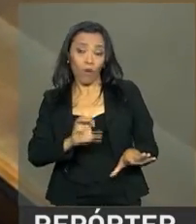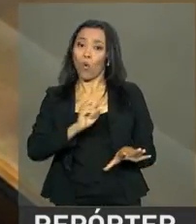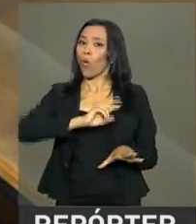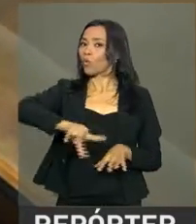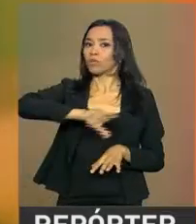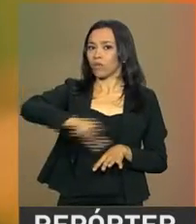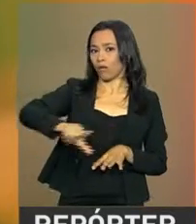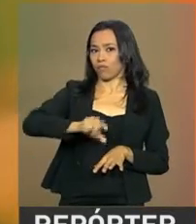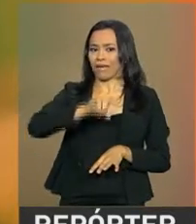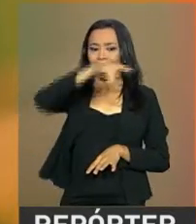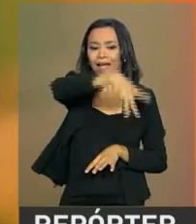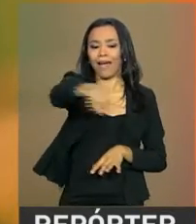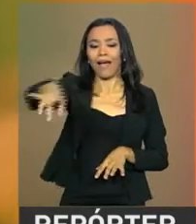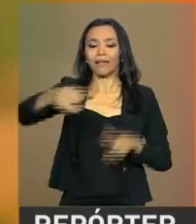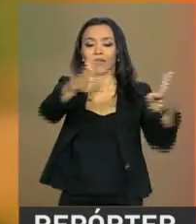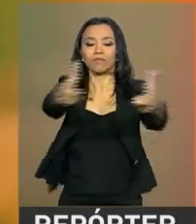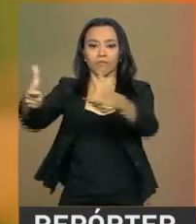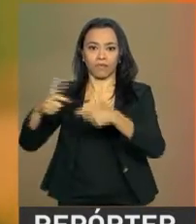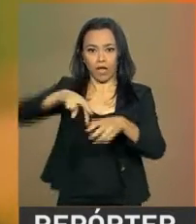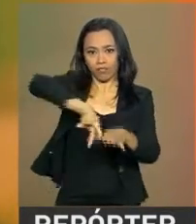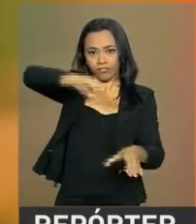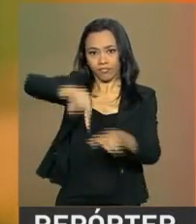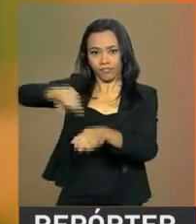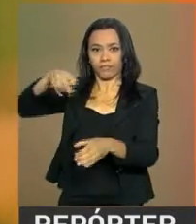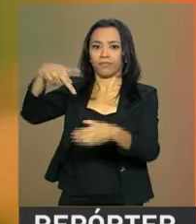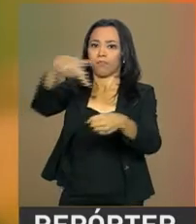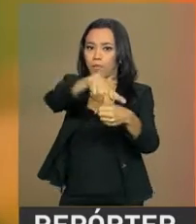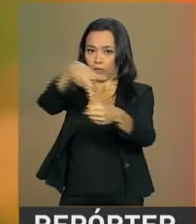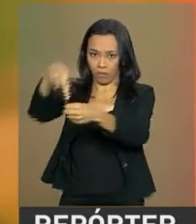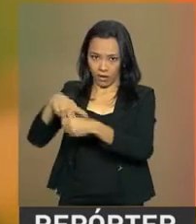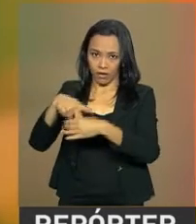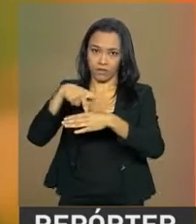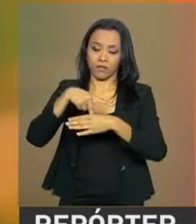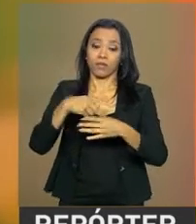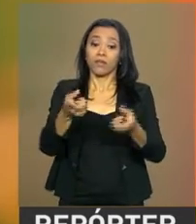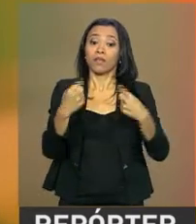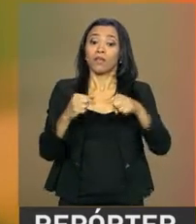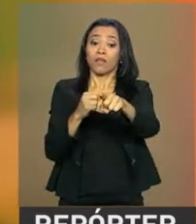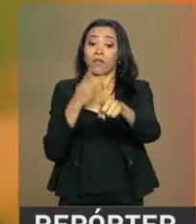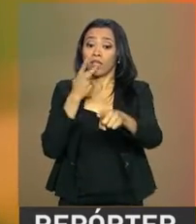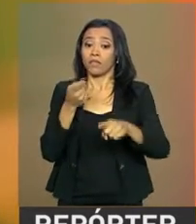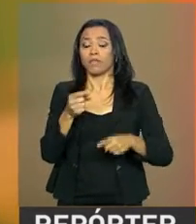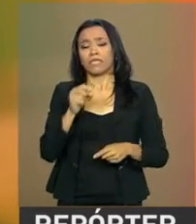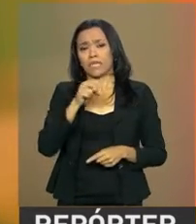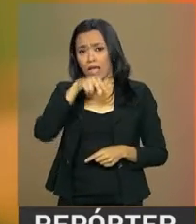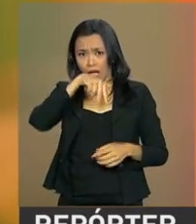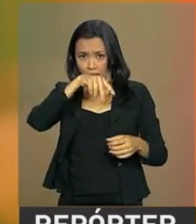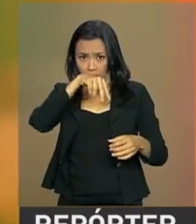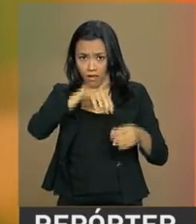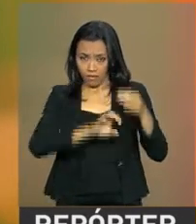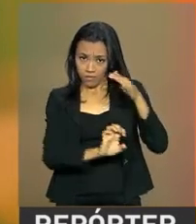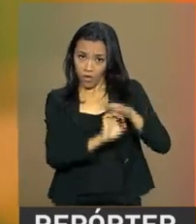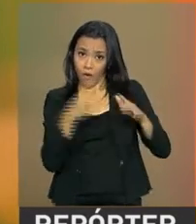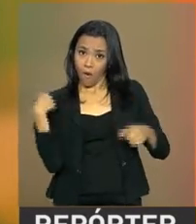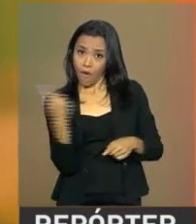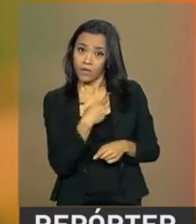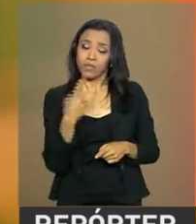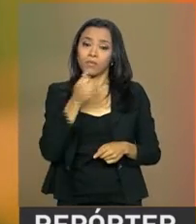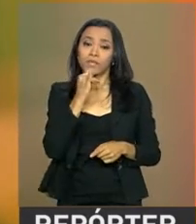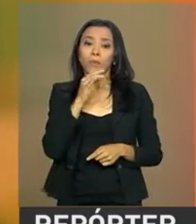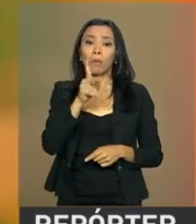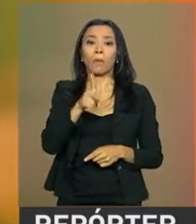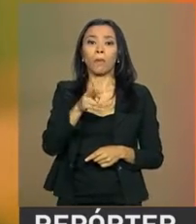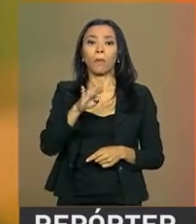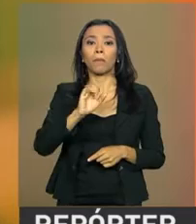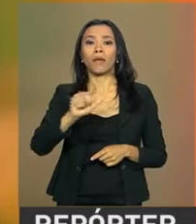cada poço. Dadas as restrições financeiras que a empresa vive, nós não teríamos condições de investir no pré-sal e desenvolver o